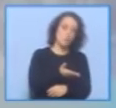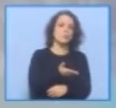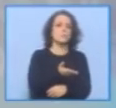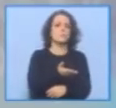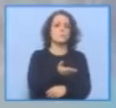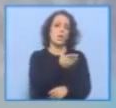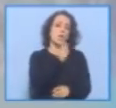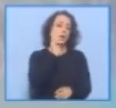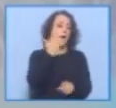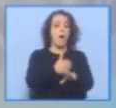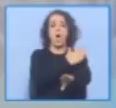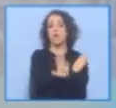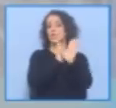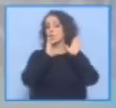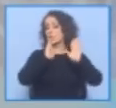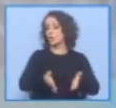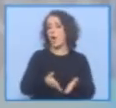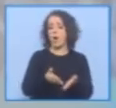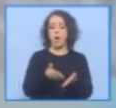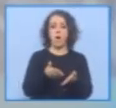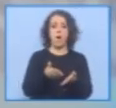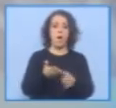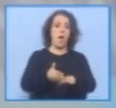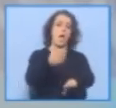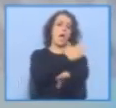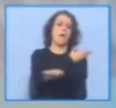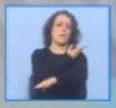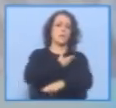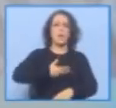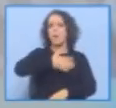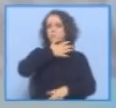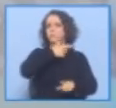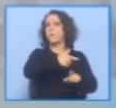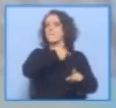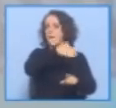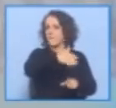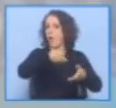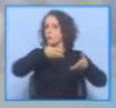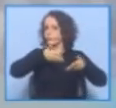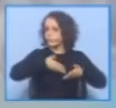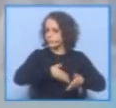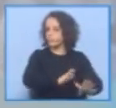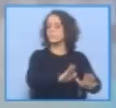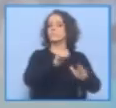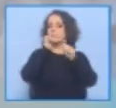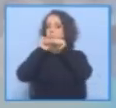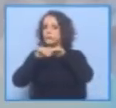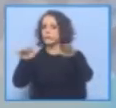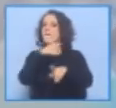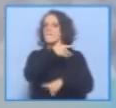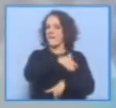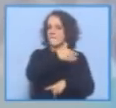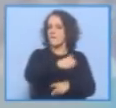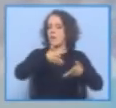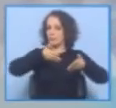era profetizado pelos profetas da Antiguidade, o seu nascimento, é toda esta